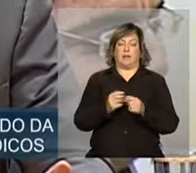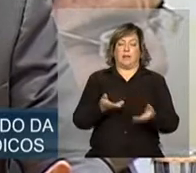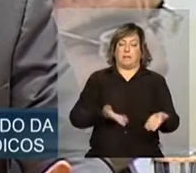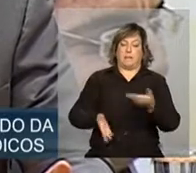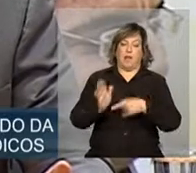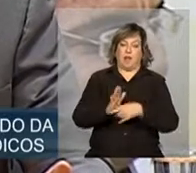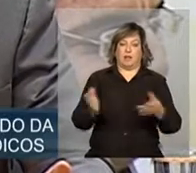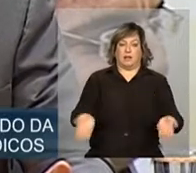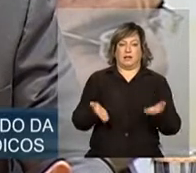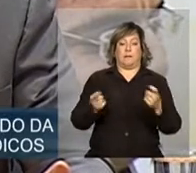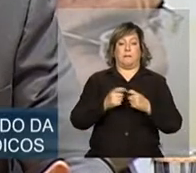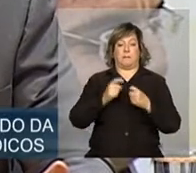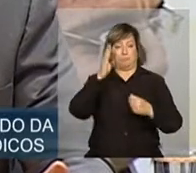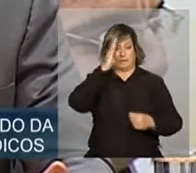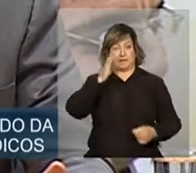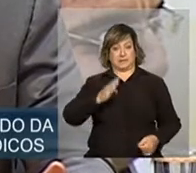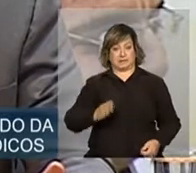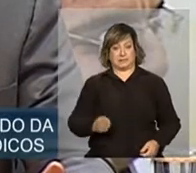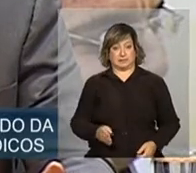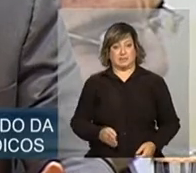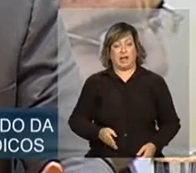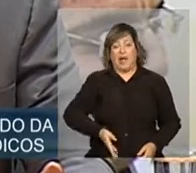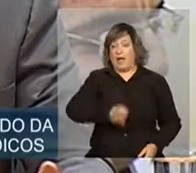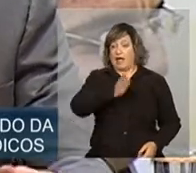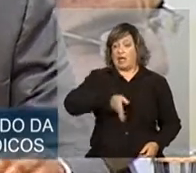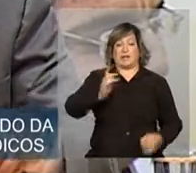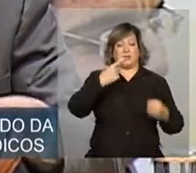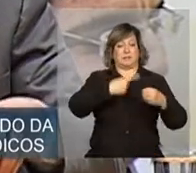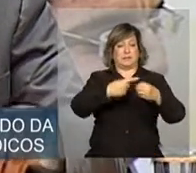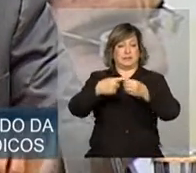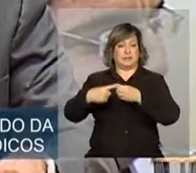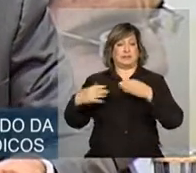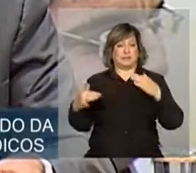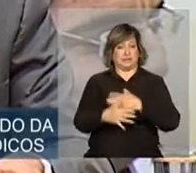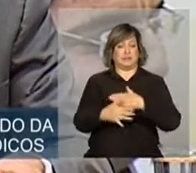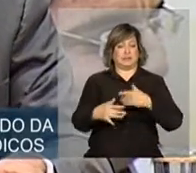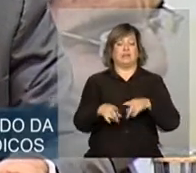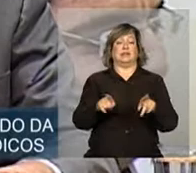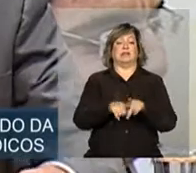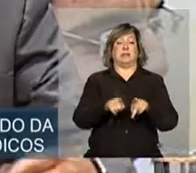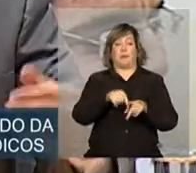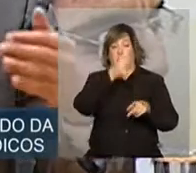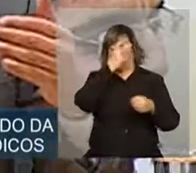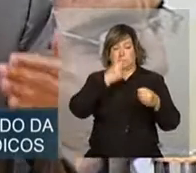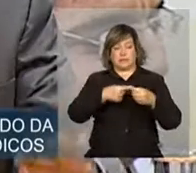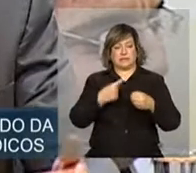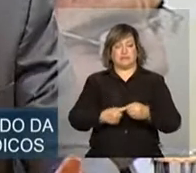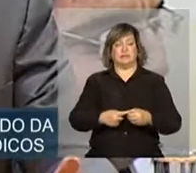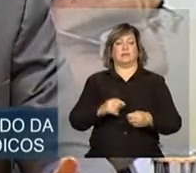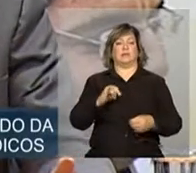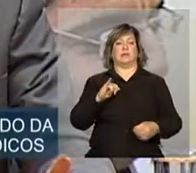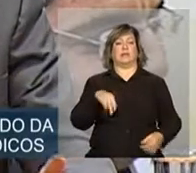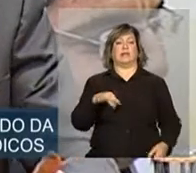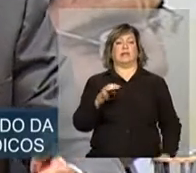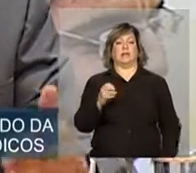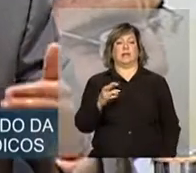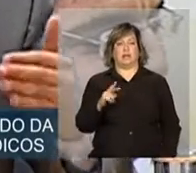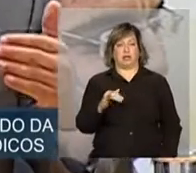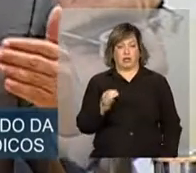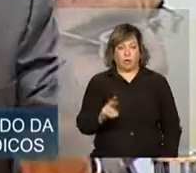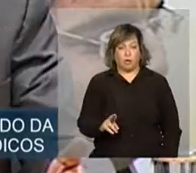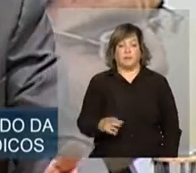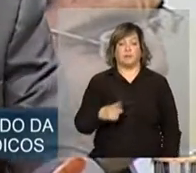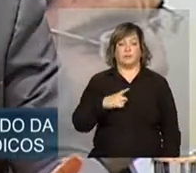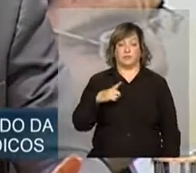para estimular a médicos brasileiros aí nem para a periferia das grandes cidades e para os municípios do interior investimento e estrutura